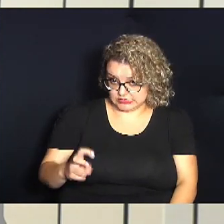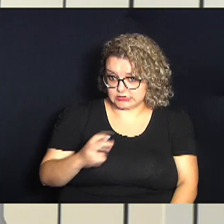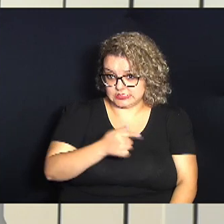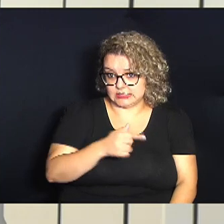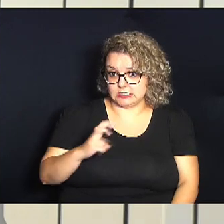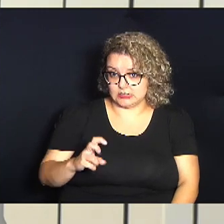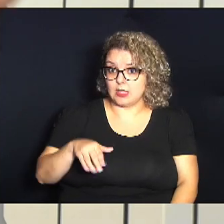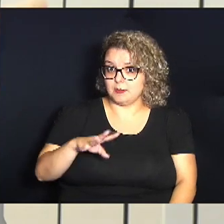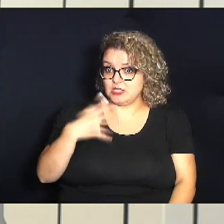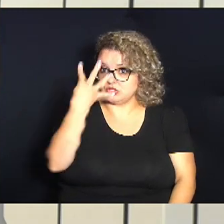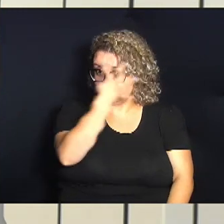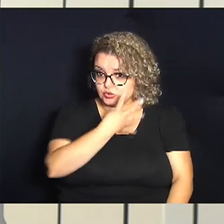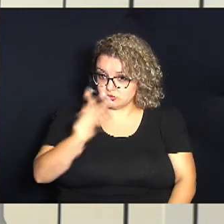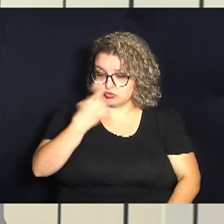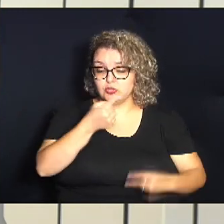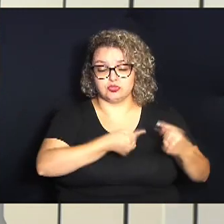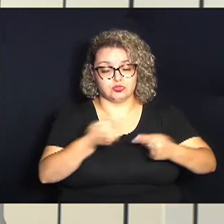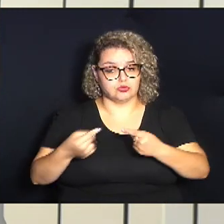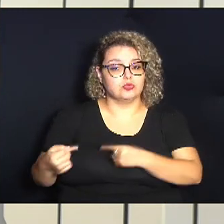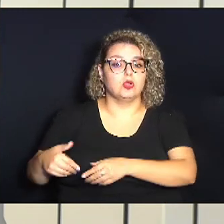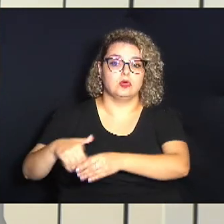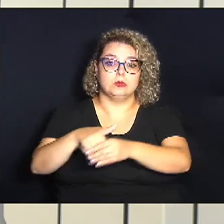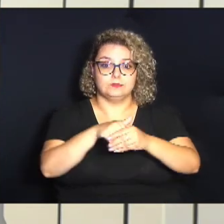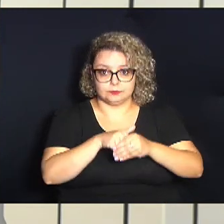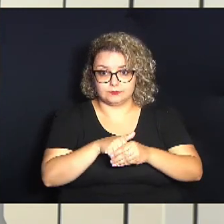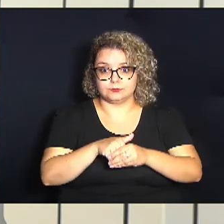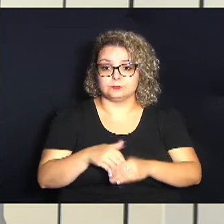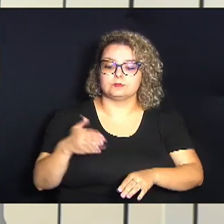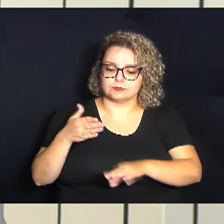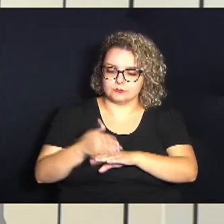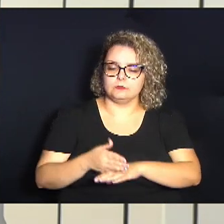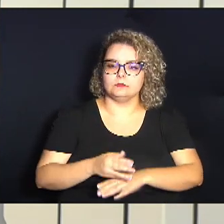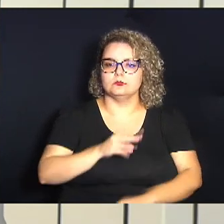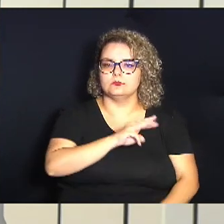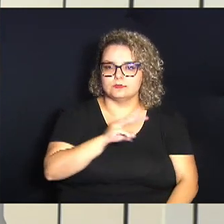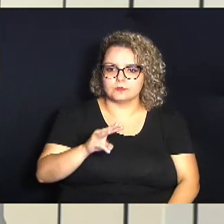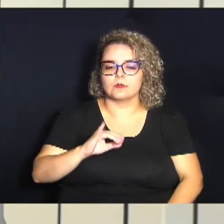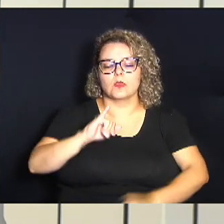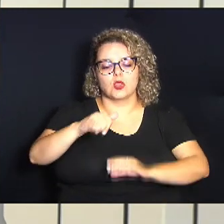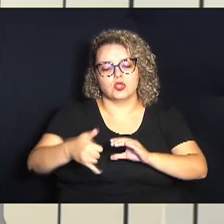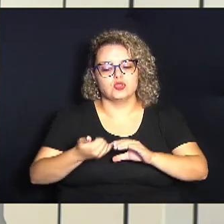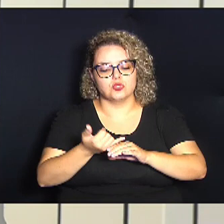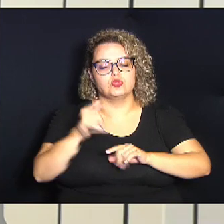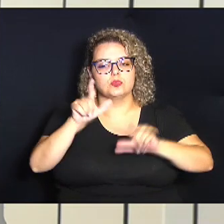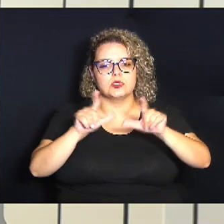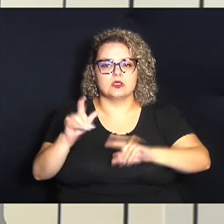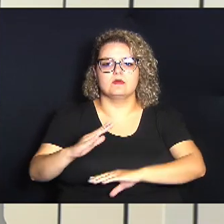4 horas de discussões e votações, é só acessar lá.